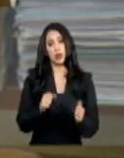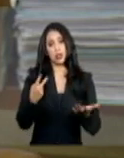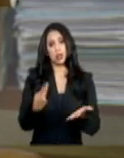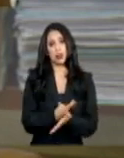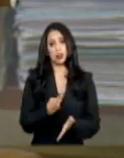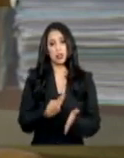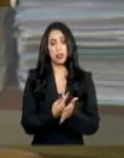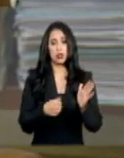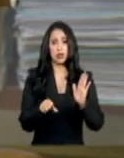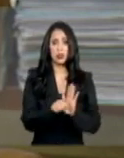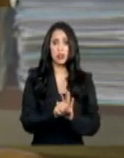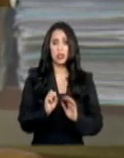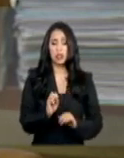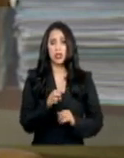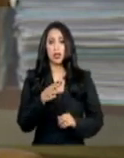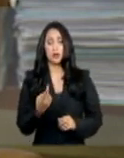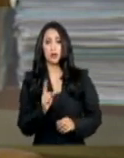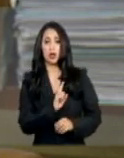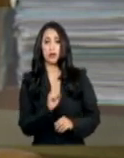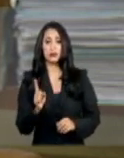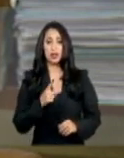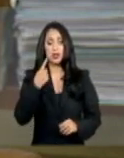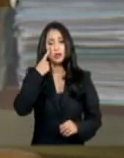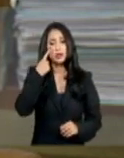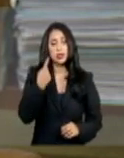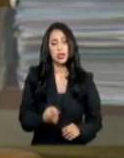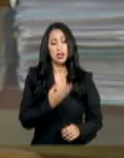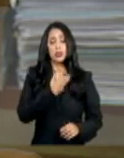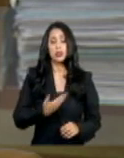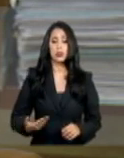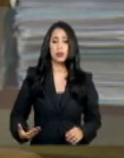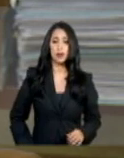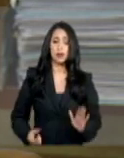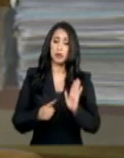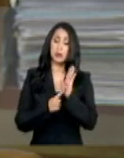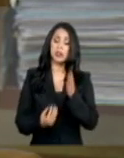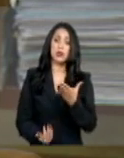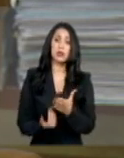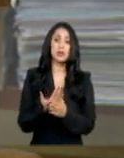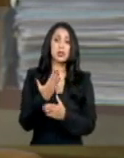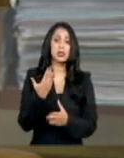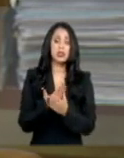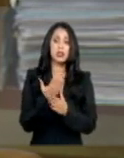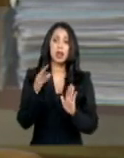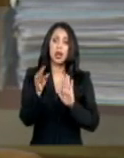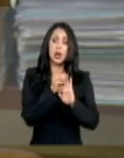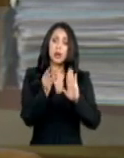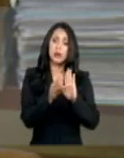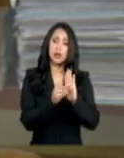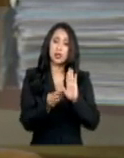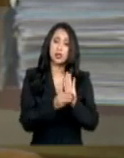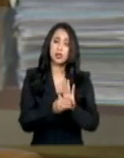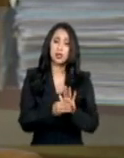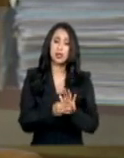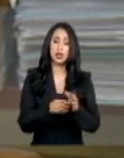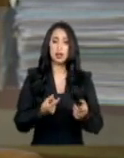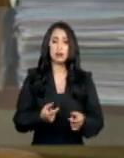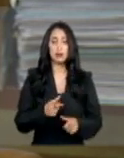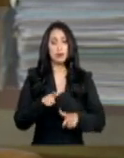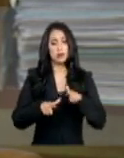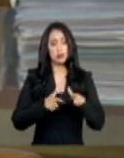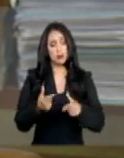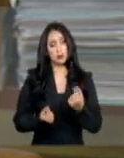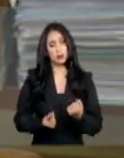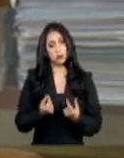apoiado na prevalência do interesse público a necessidade da revelação dos dados pertinentes das operações financeiras ativas